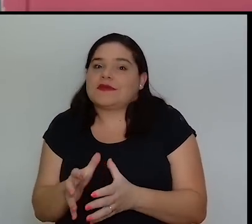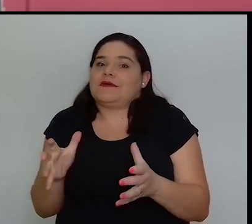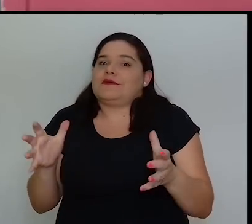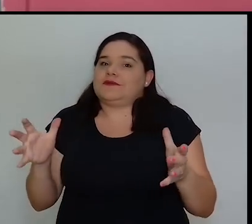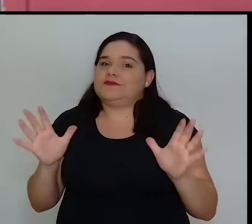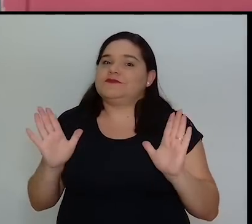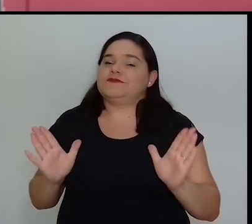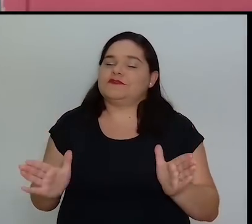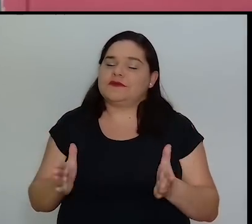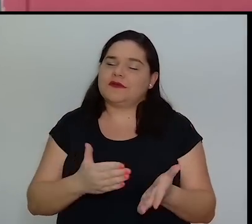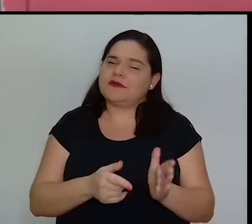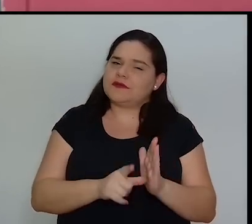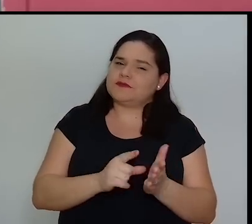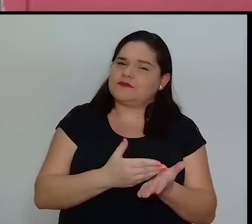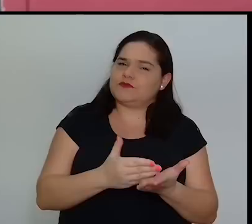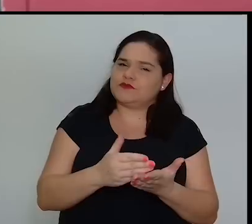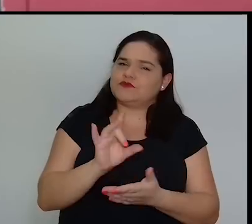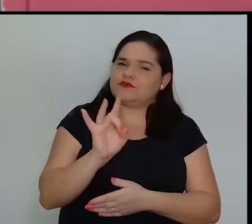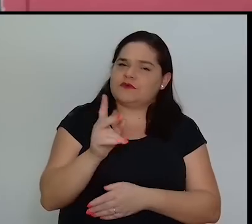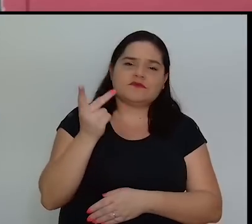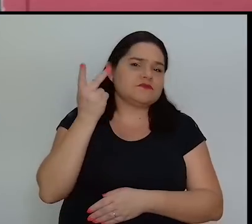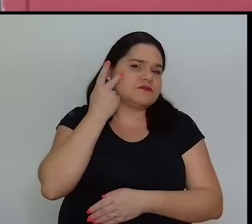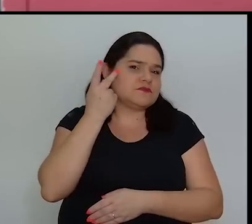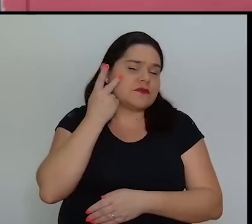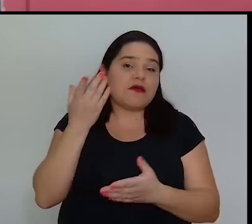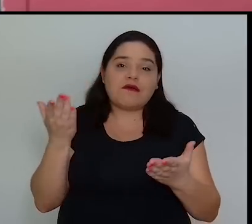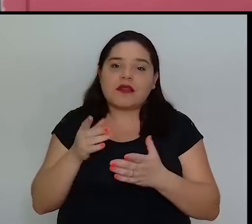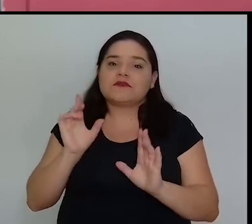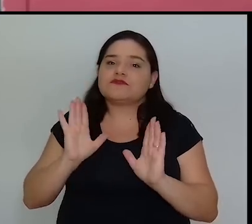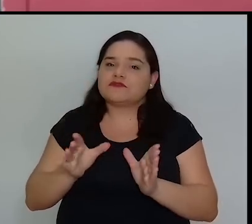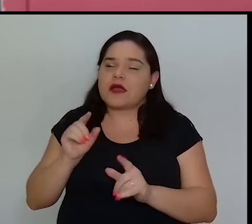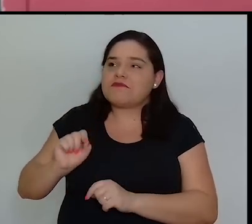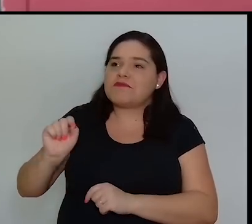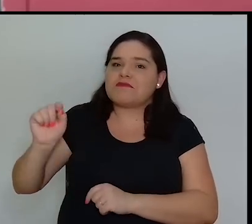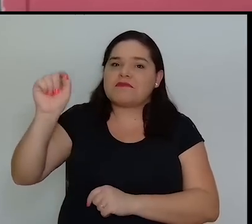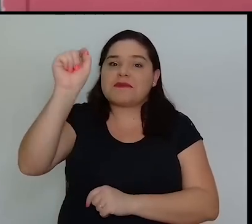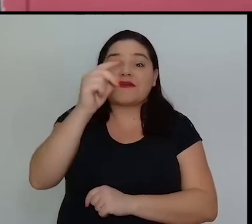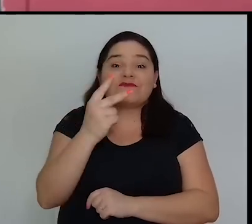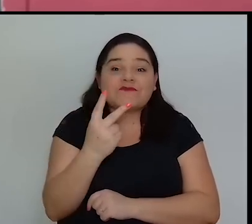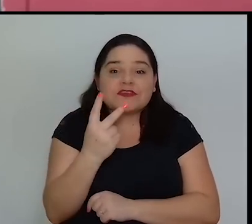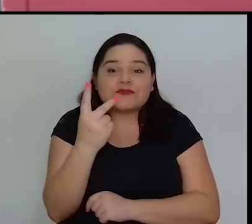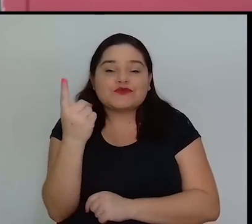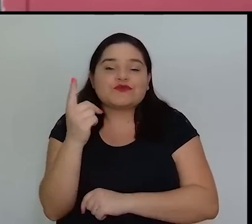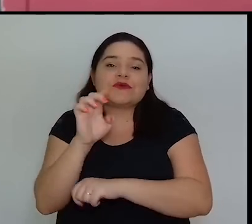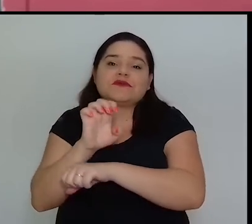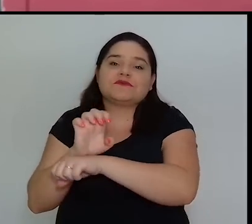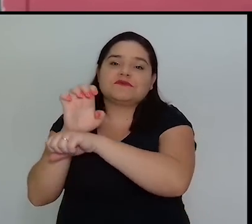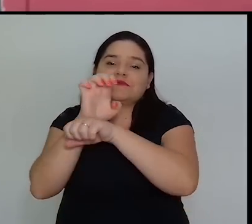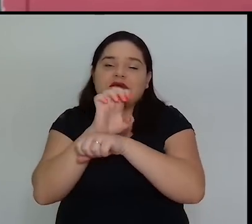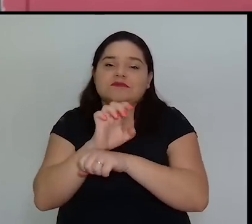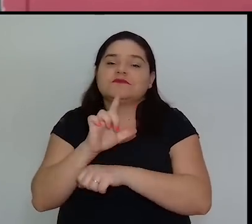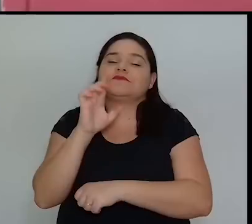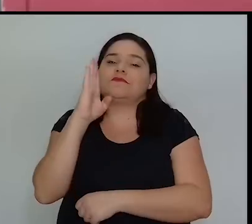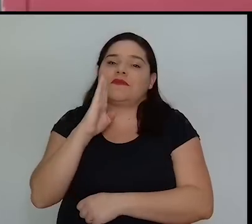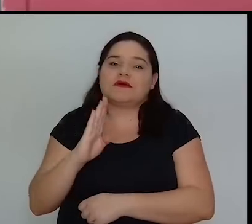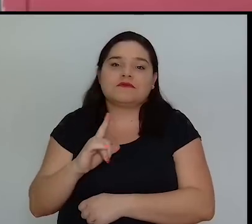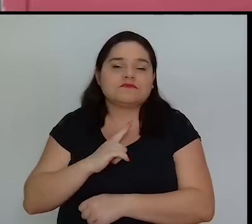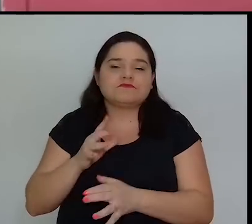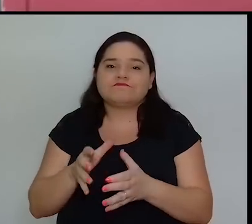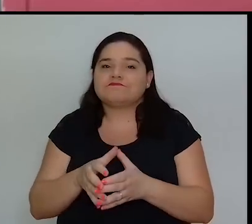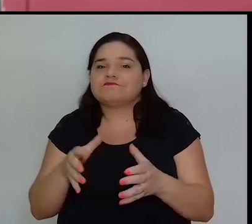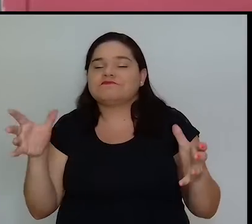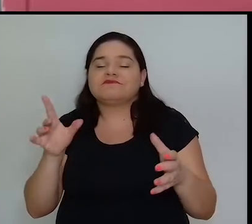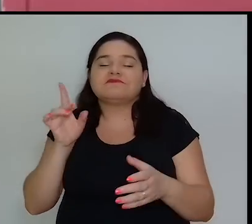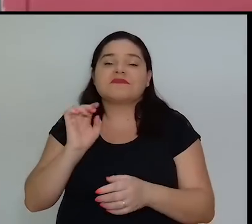fazer apenas em São Paulo e hoje tá em 21 Cidade capitais brasileiros com uma grande festa nacional que tá acontecendo